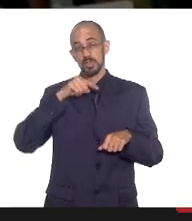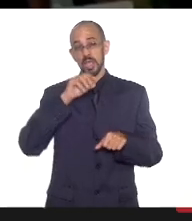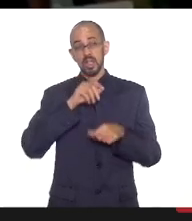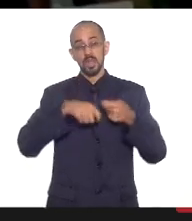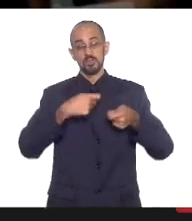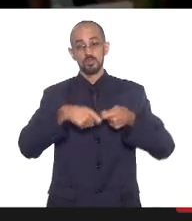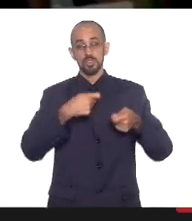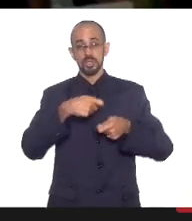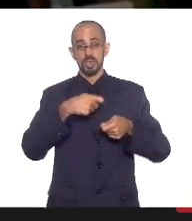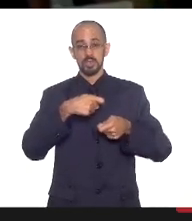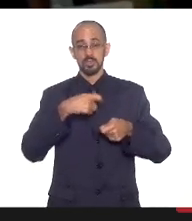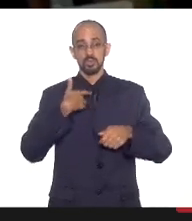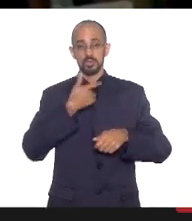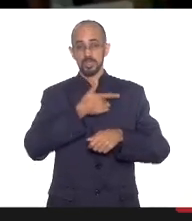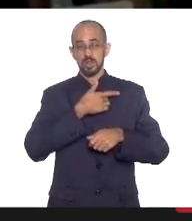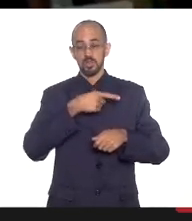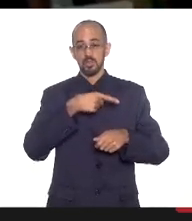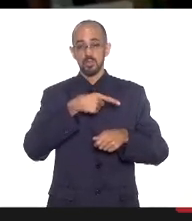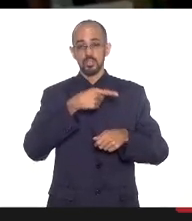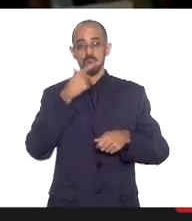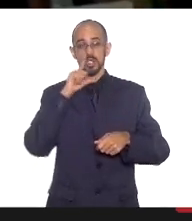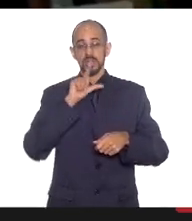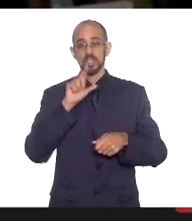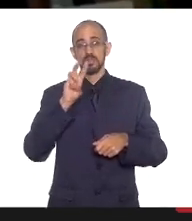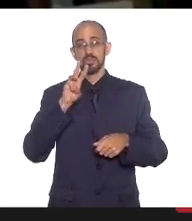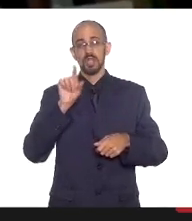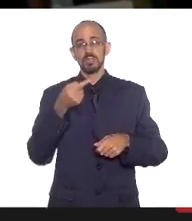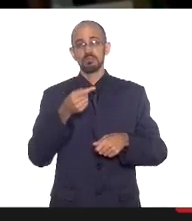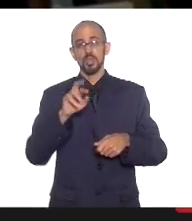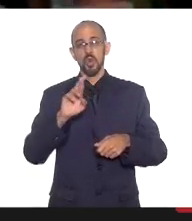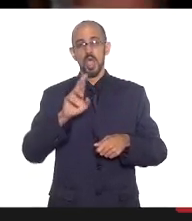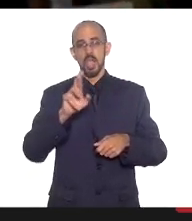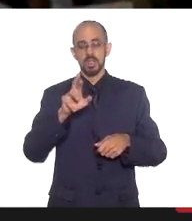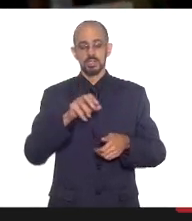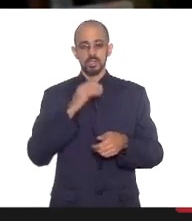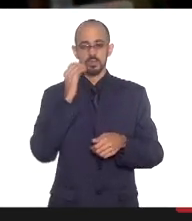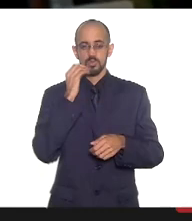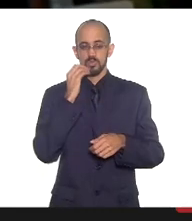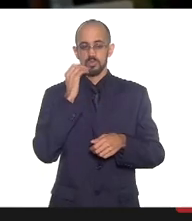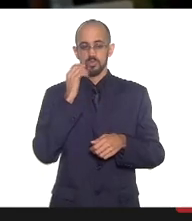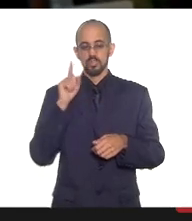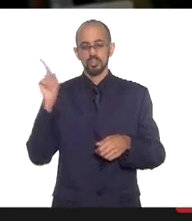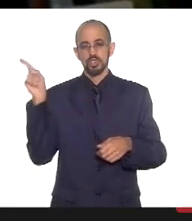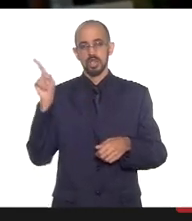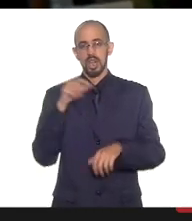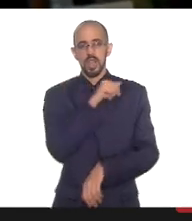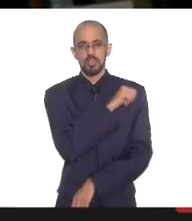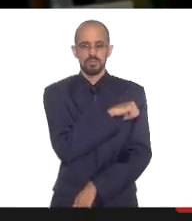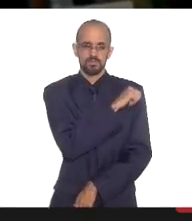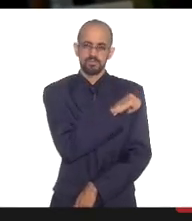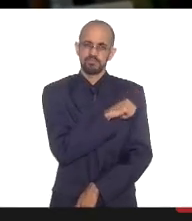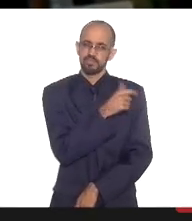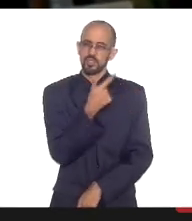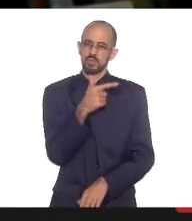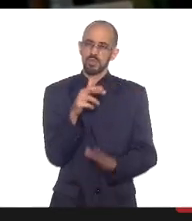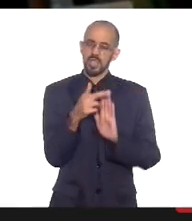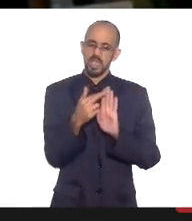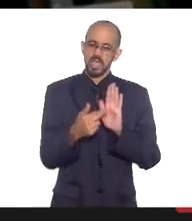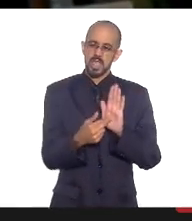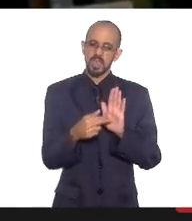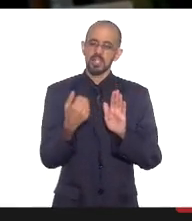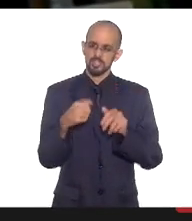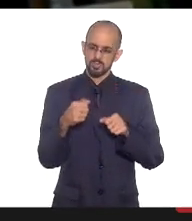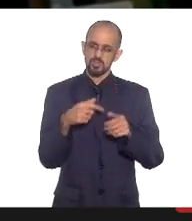paciente que poderia estar sendo atendido numa enfermaria Está sendo atendido do CPI sem critério isso assim que a gente precisa